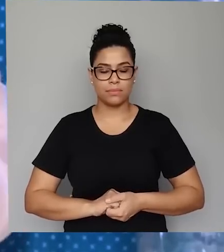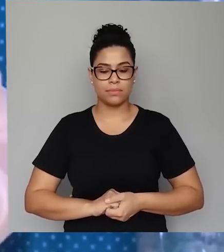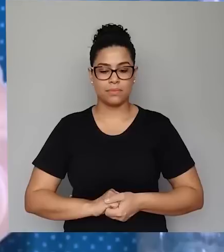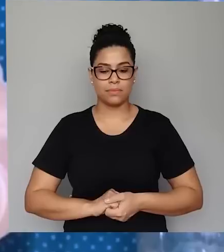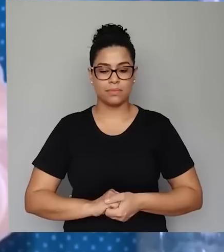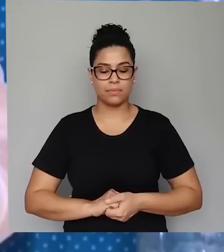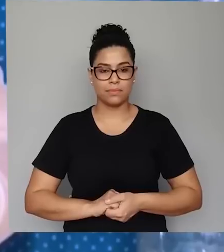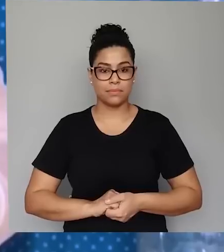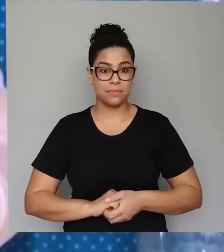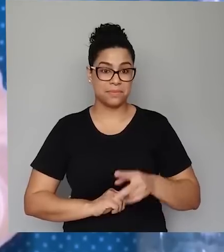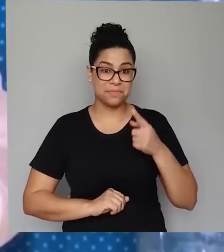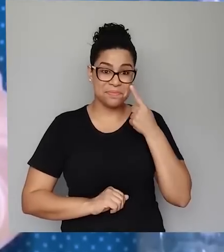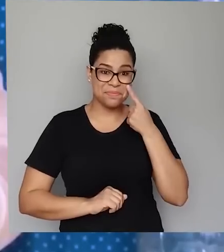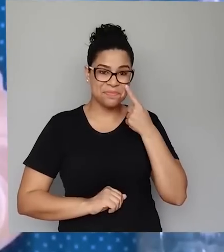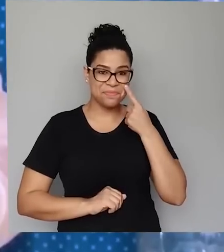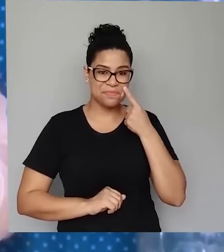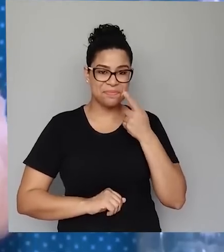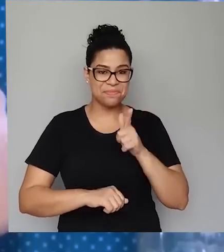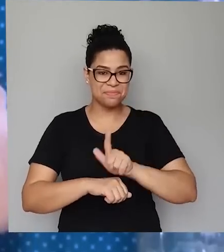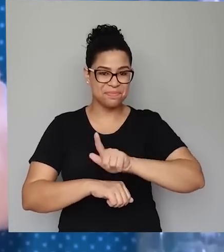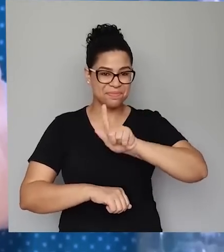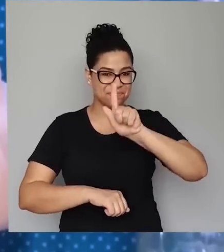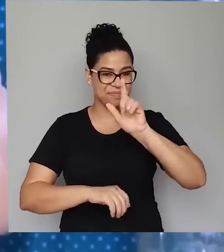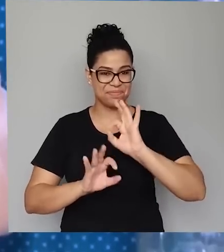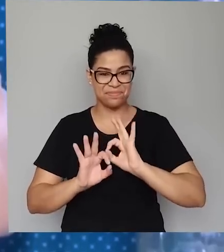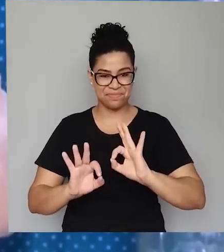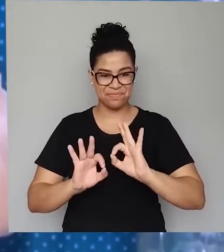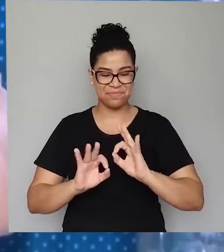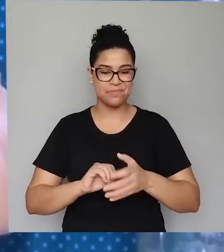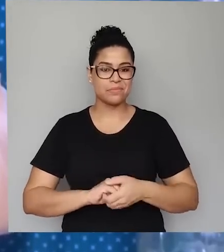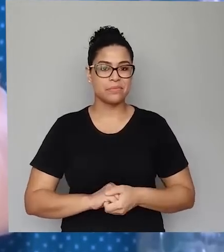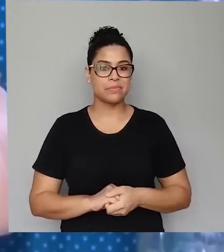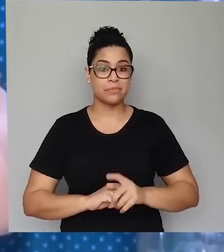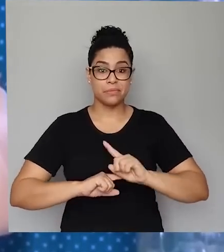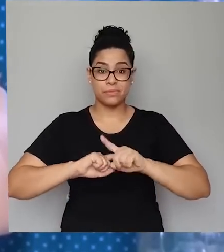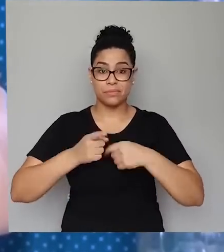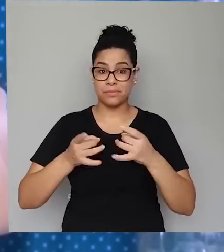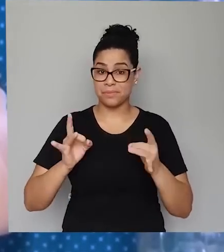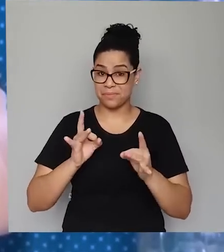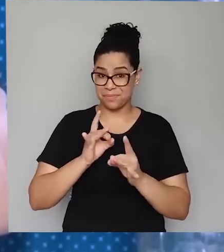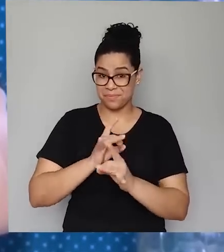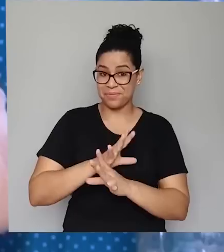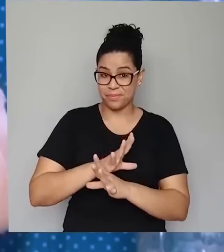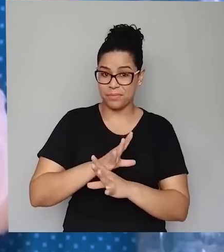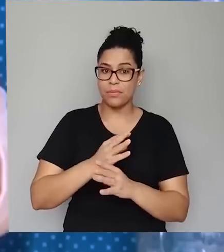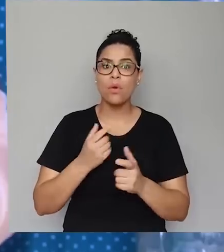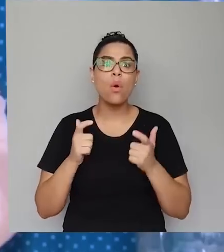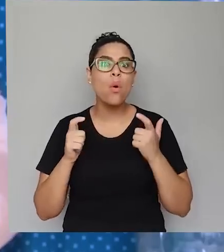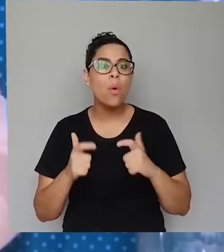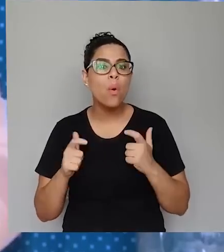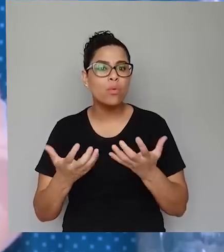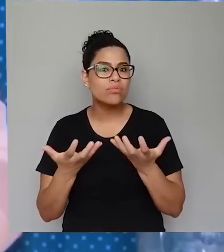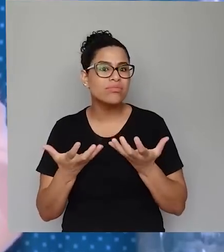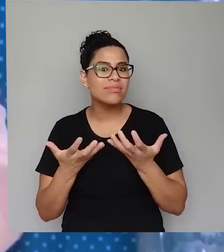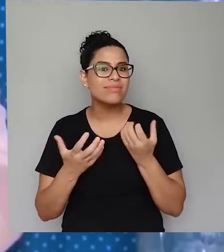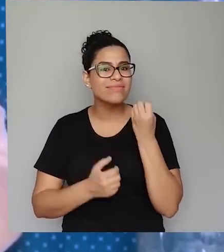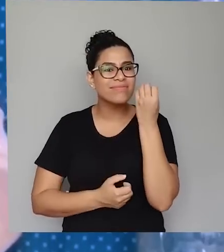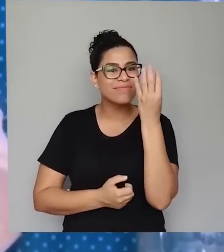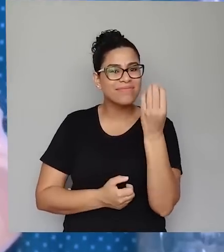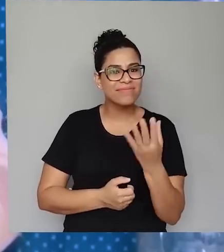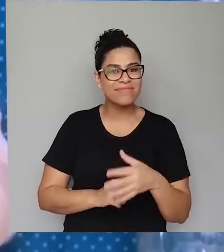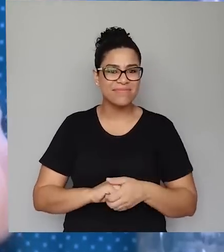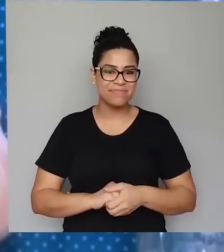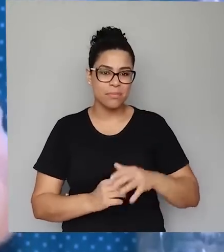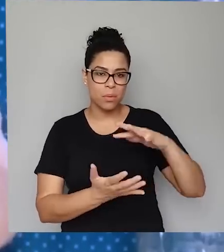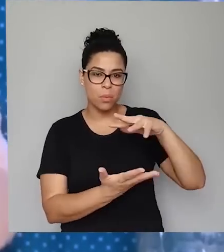Vejam como está ficando o nosso foguete. Depois de foguete pronto, para onde você pretende ir? Para